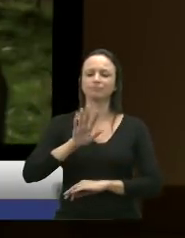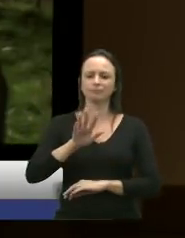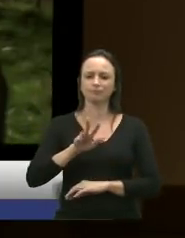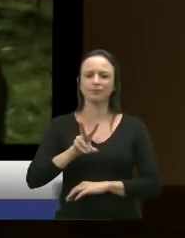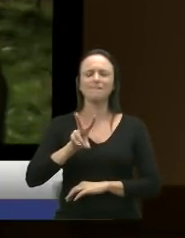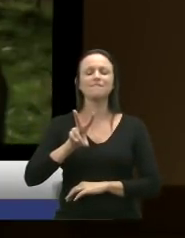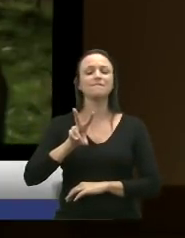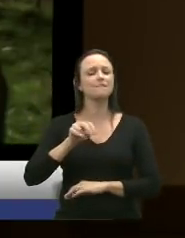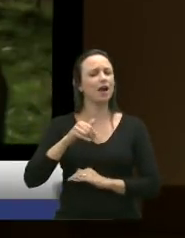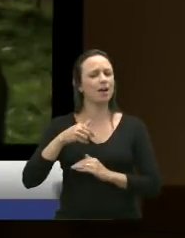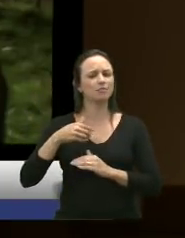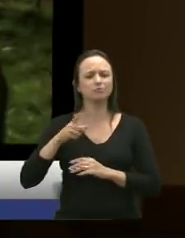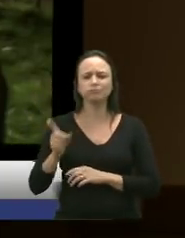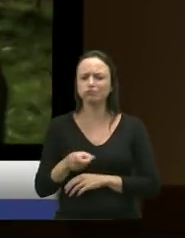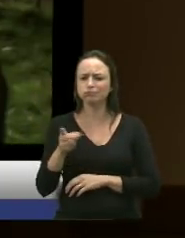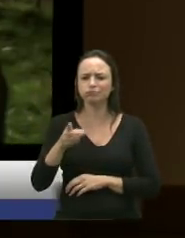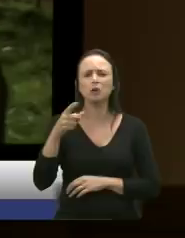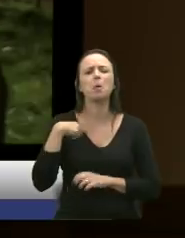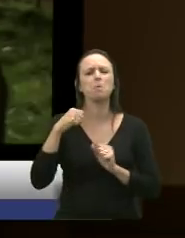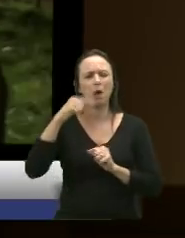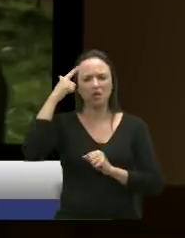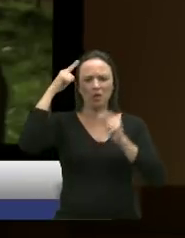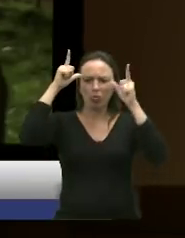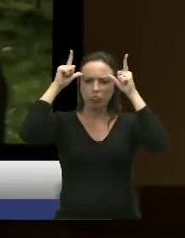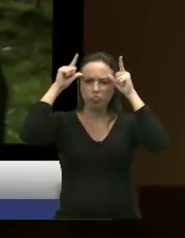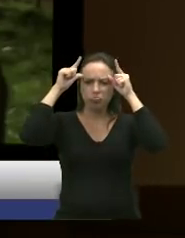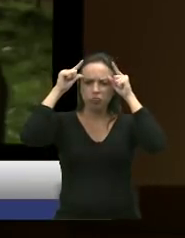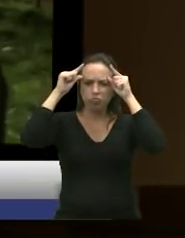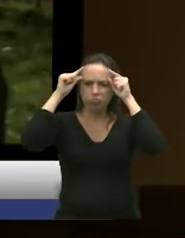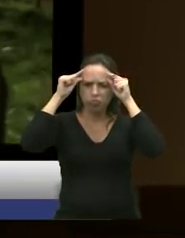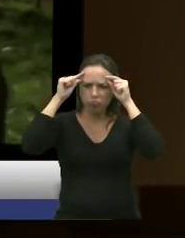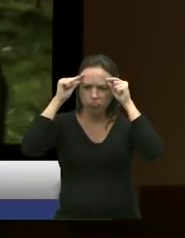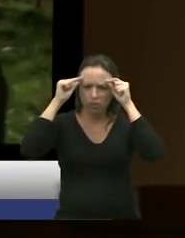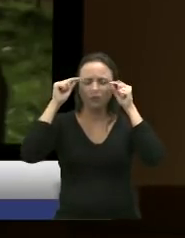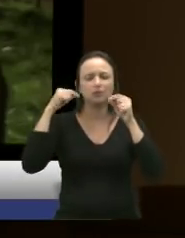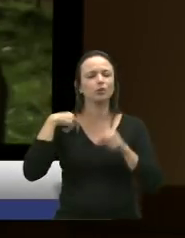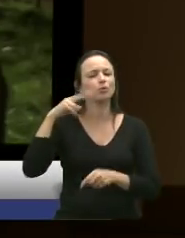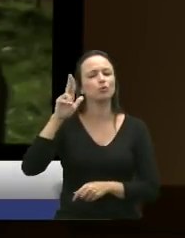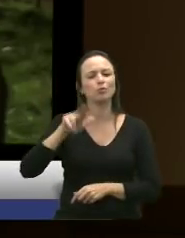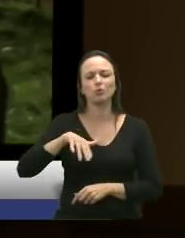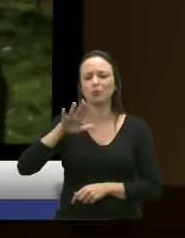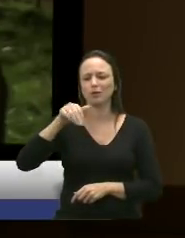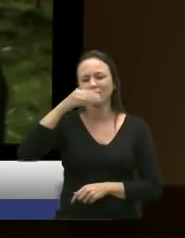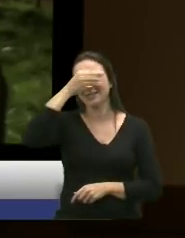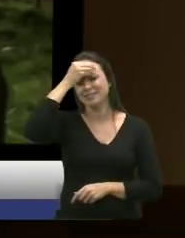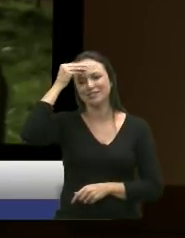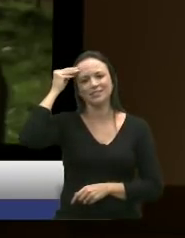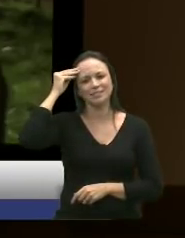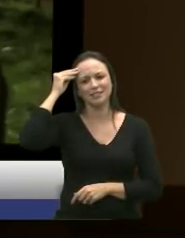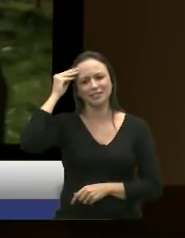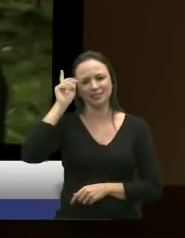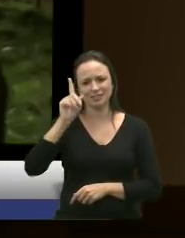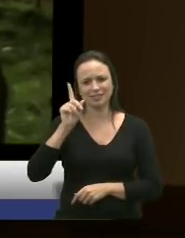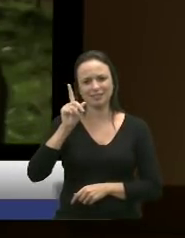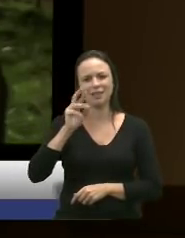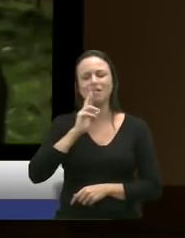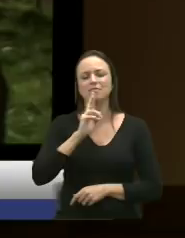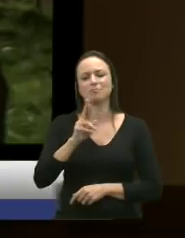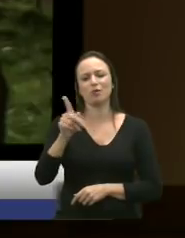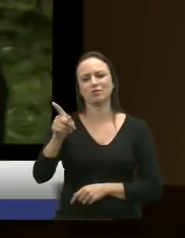uma eternidade, eu posso perder a memória, mas eu hei de jamais esquecer, pelo menos, a resposta do seu